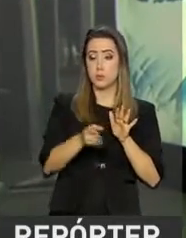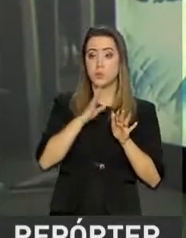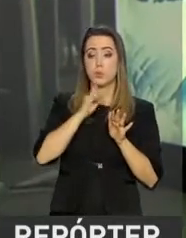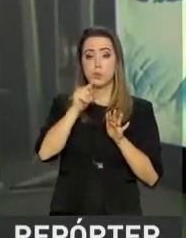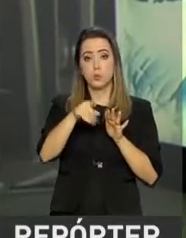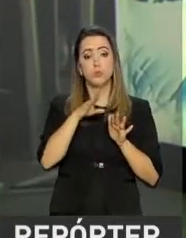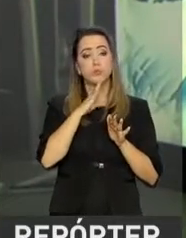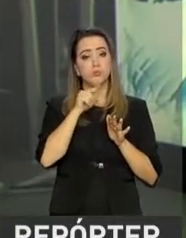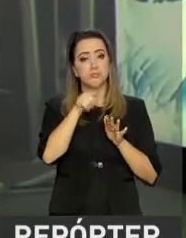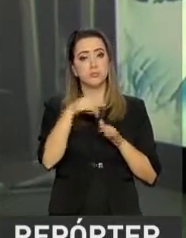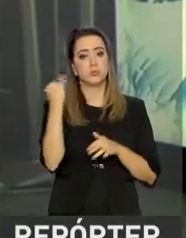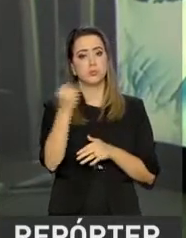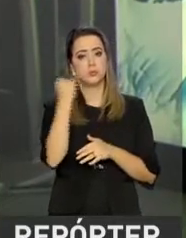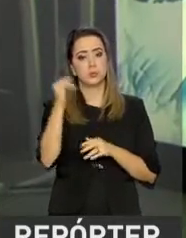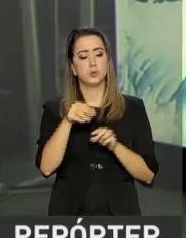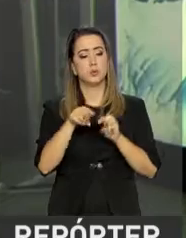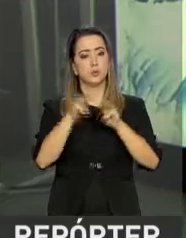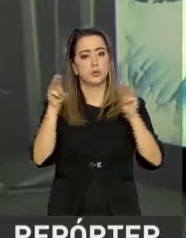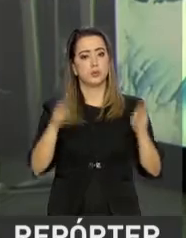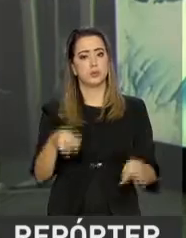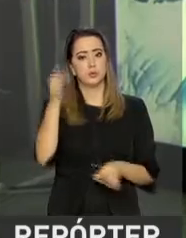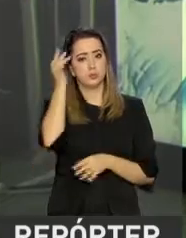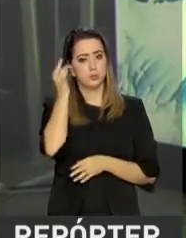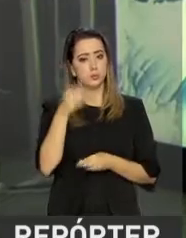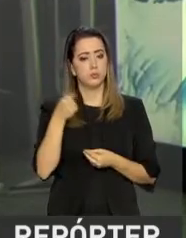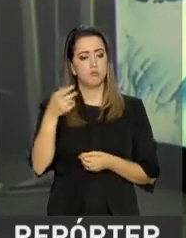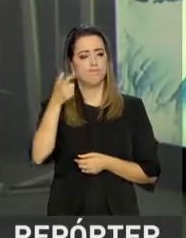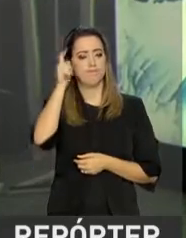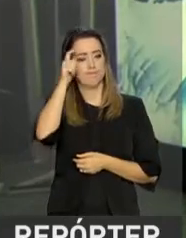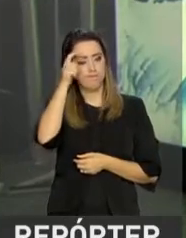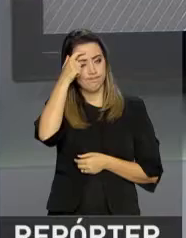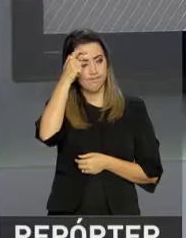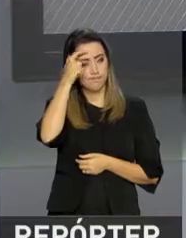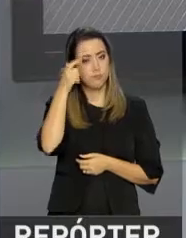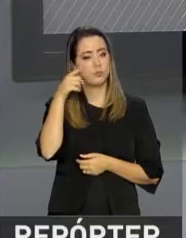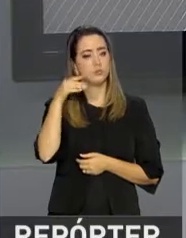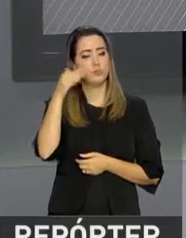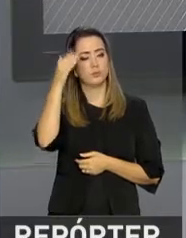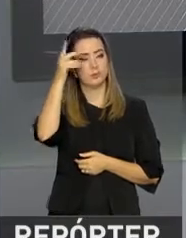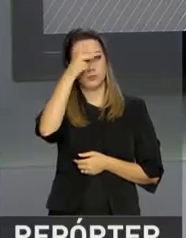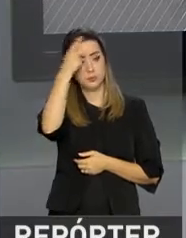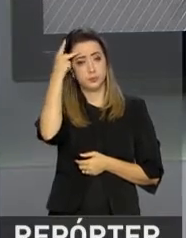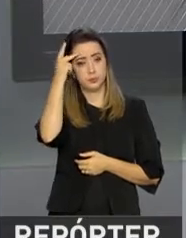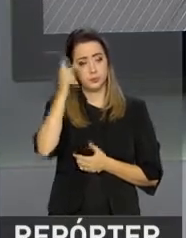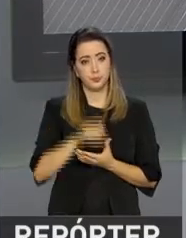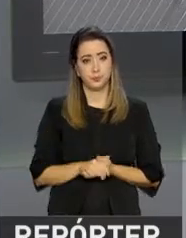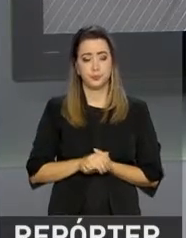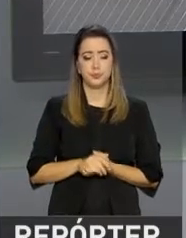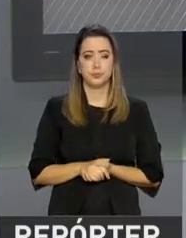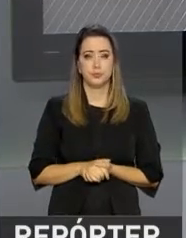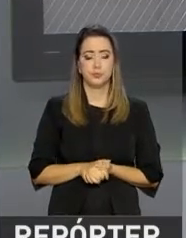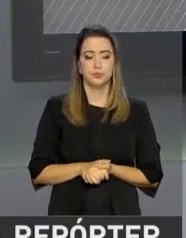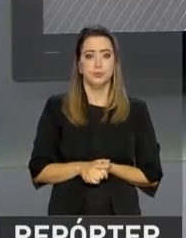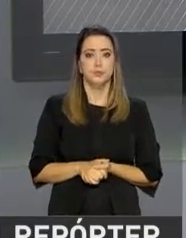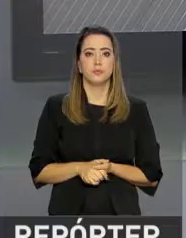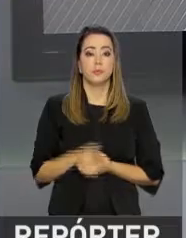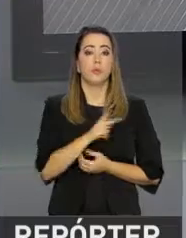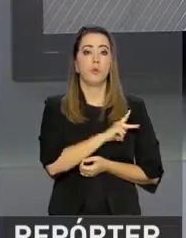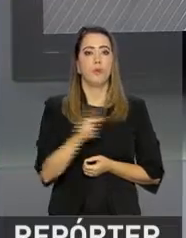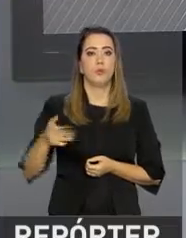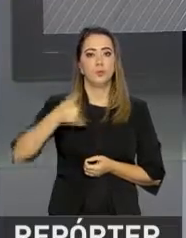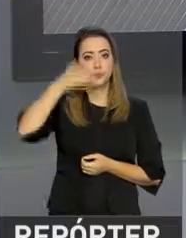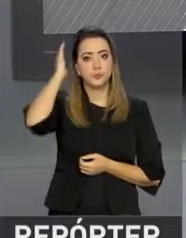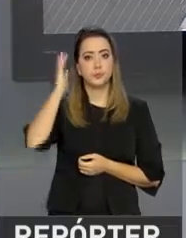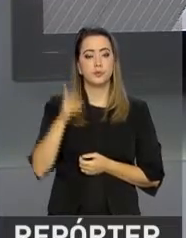aproprie desse conteúdo que o museu do amanhã traz para a reflexão das pessoas o presidente michel temer participou em ribeirão